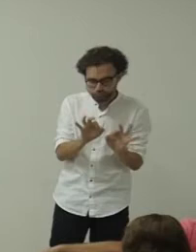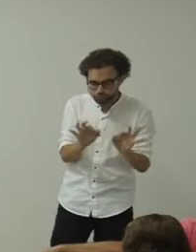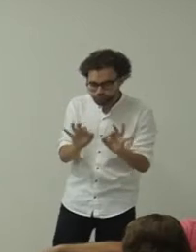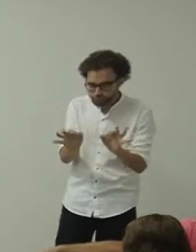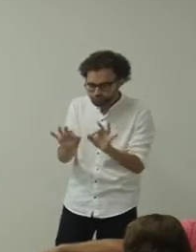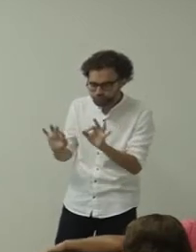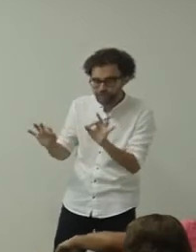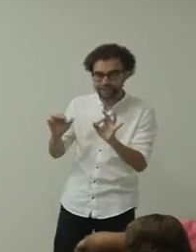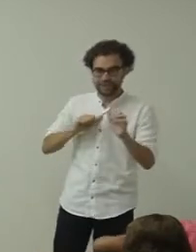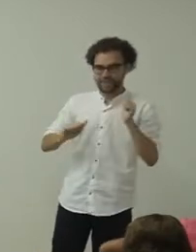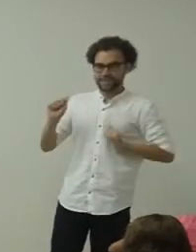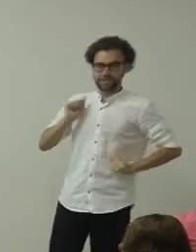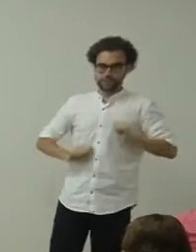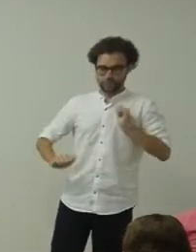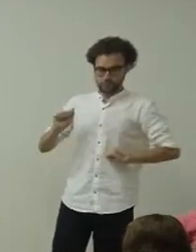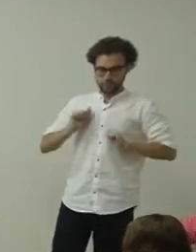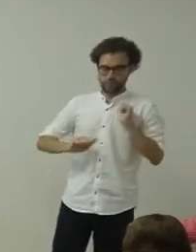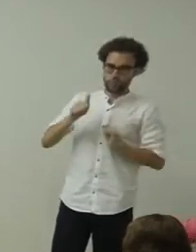e atrizes que eu coloco ali.